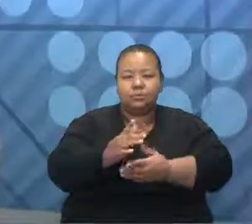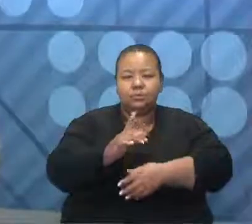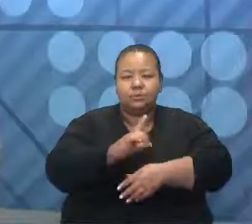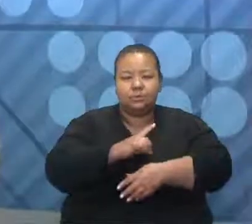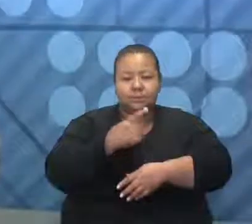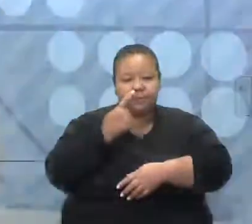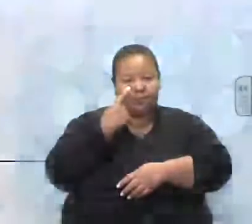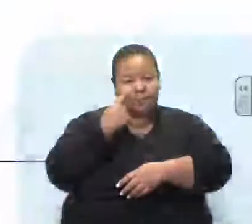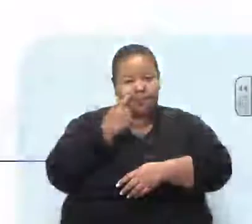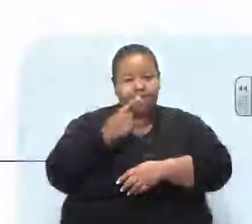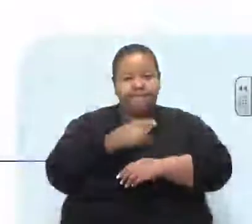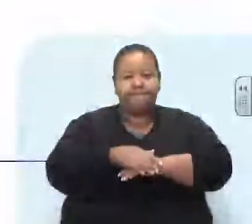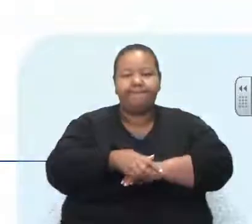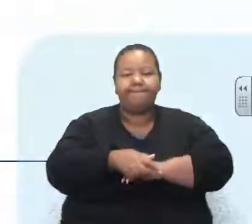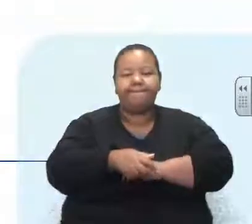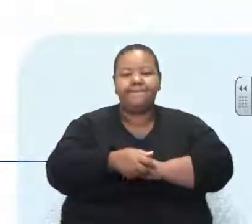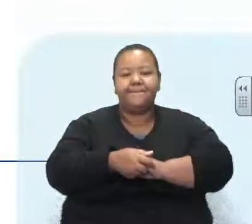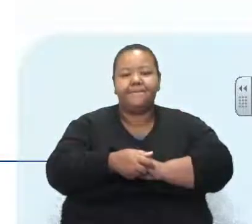Vamos ver?